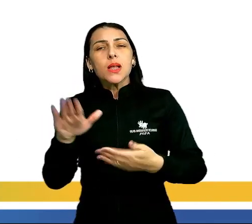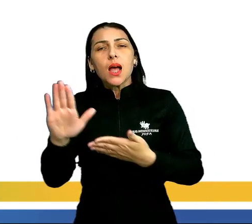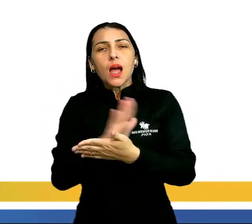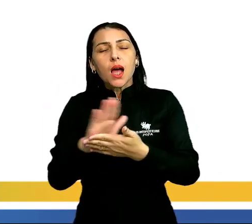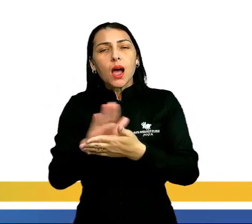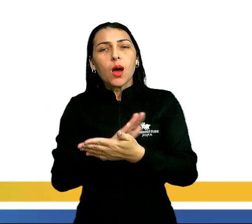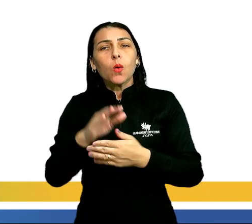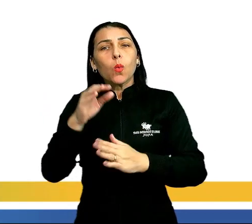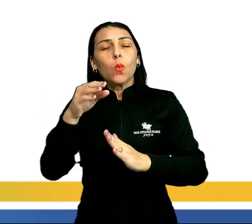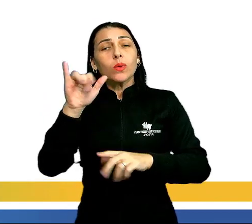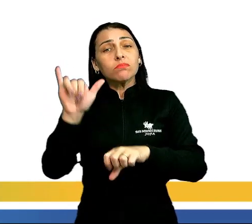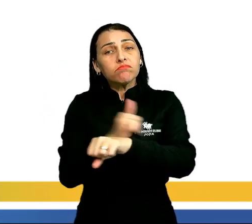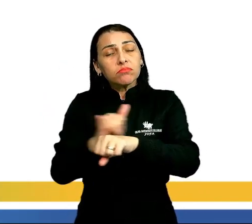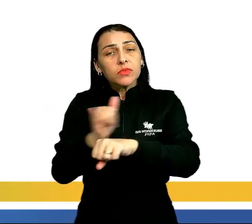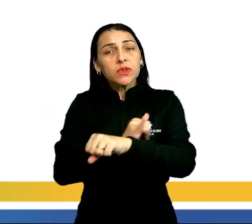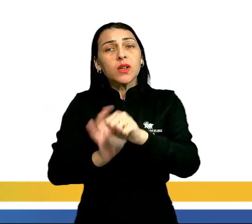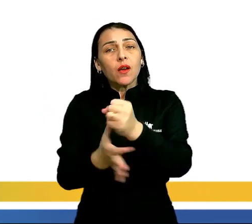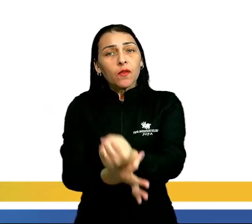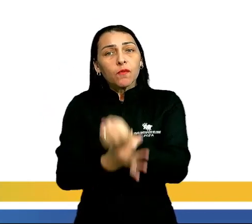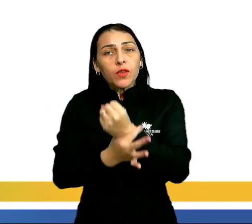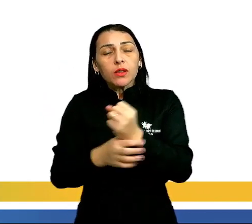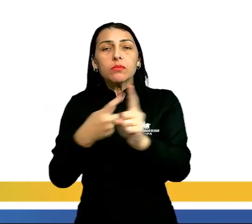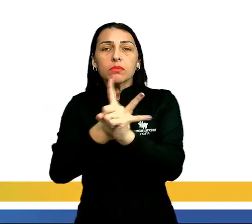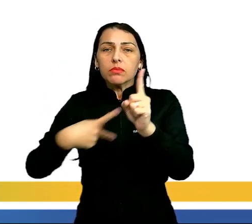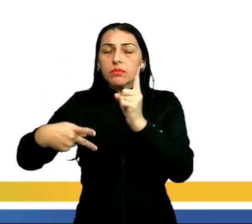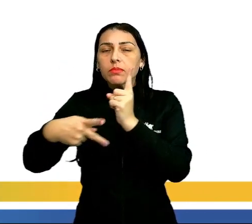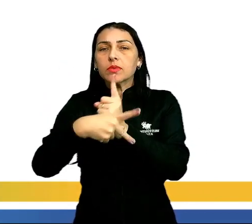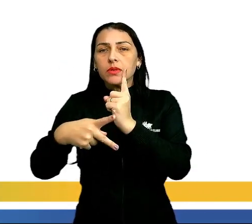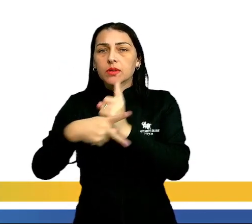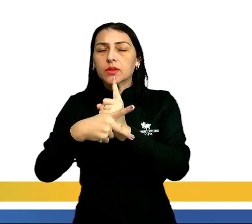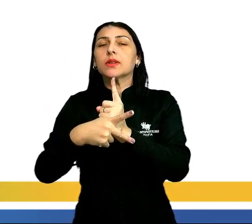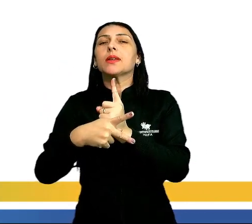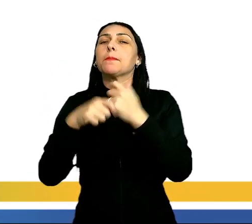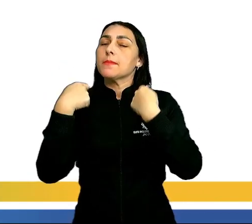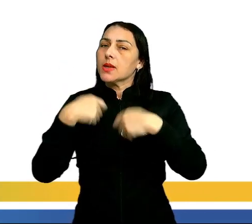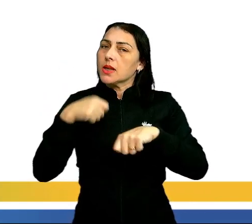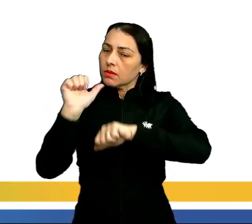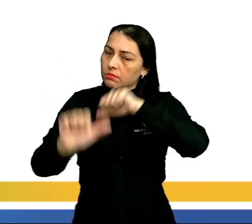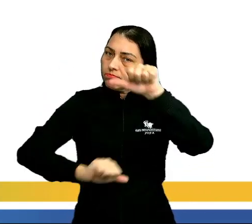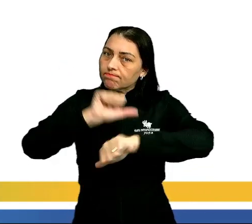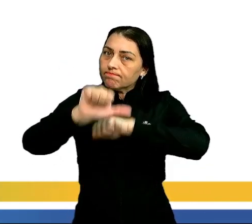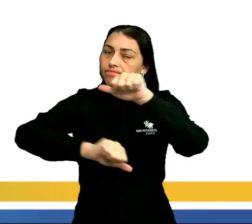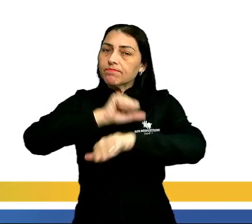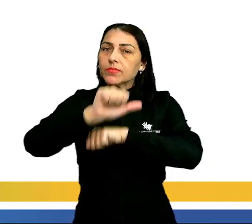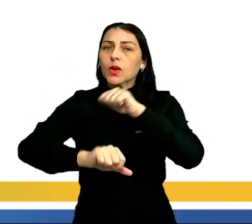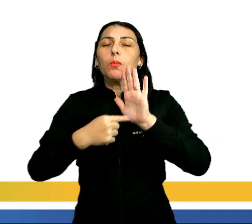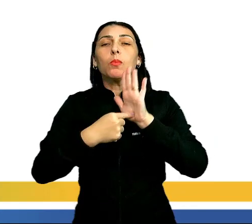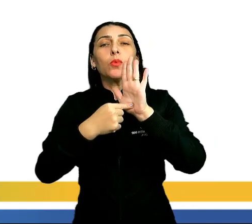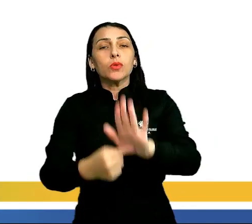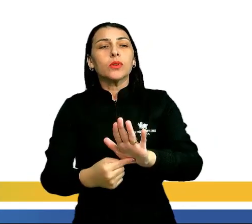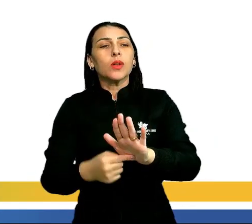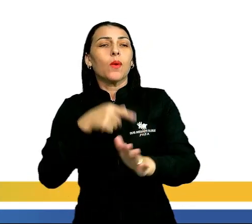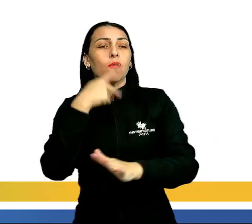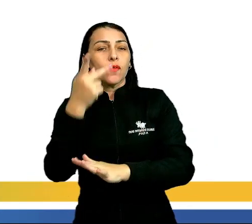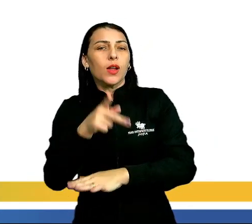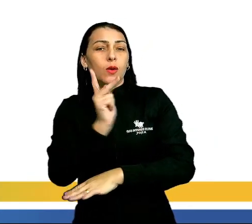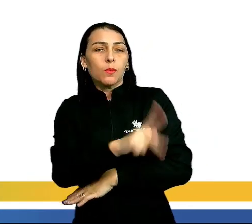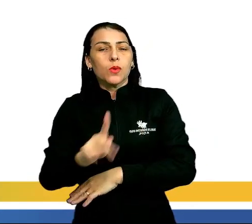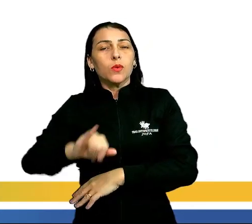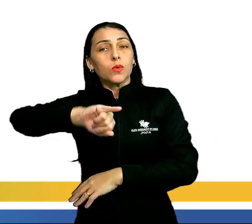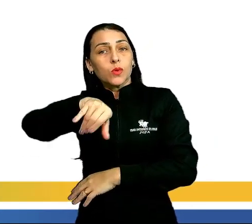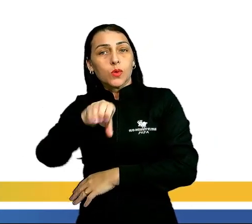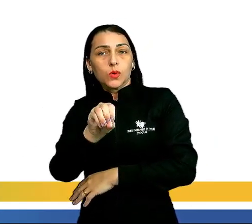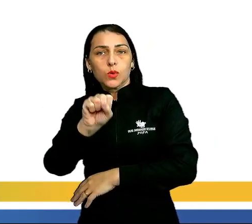alguns mecanismos de financiamento de previdência social que deverão se alterar. Aí aqui eu coloquei uma fala do professor